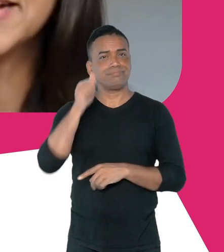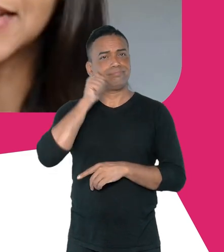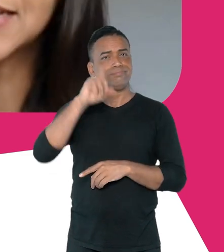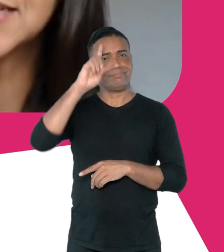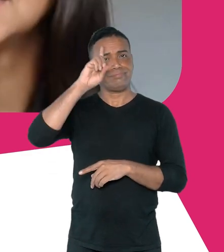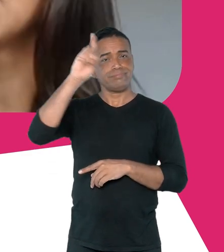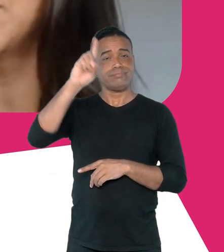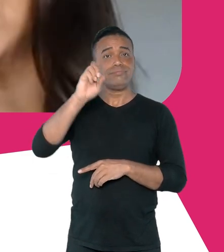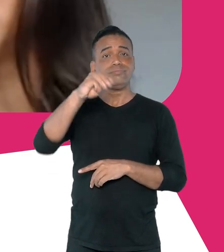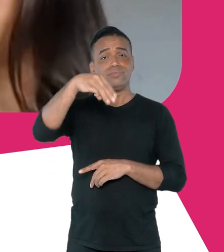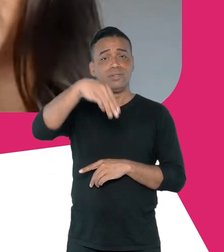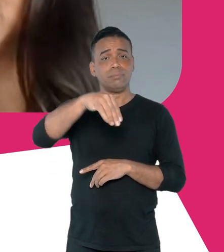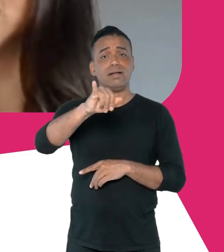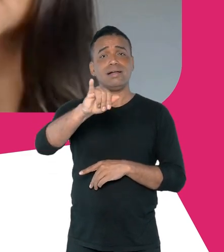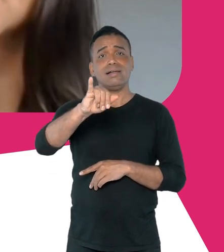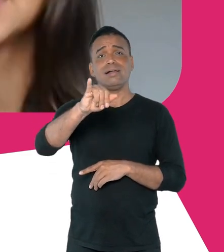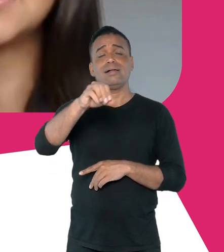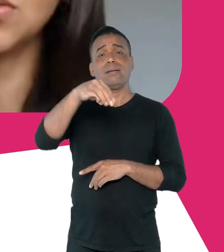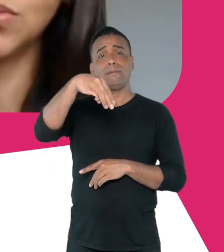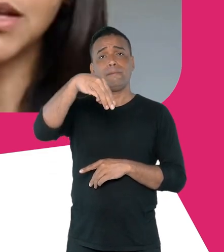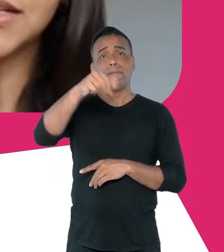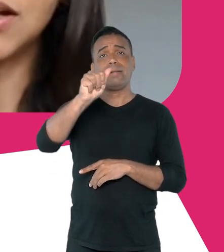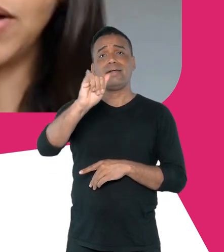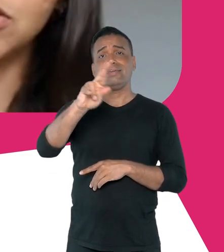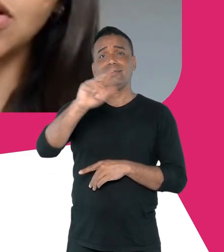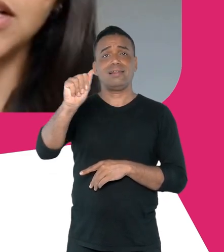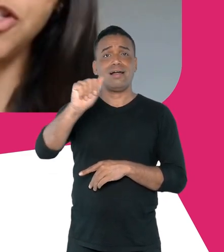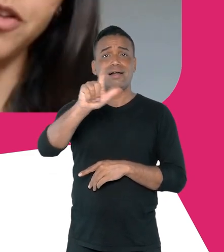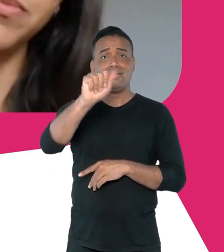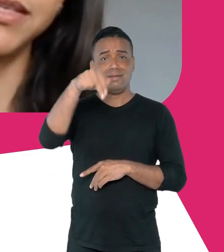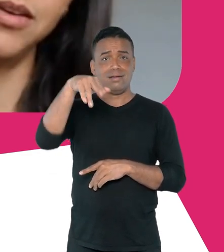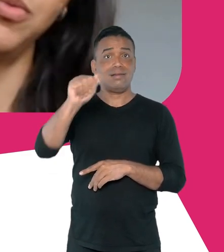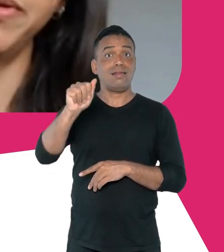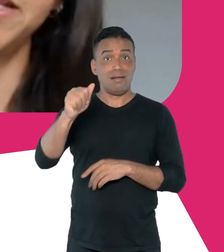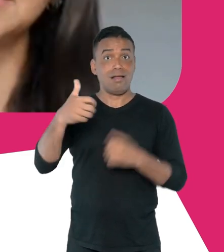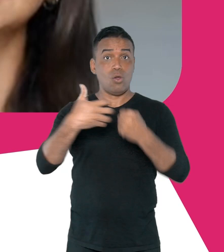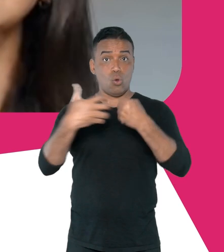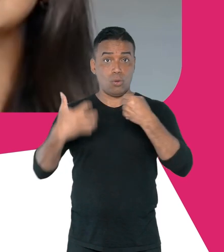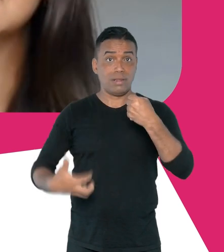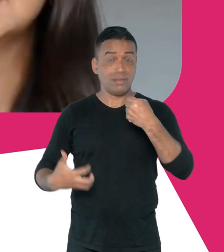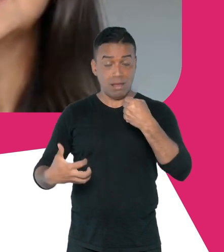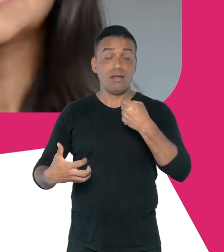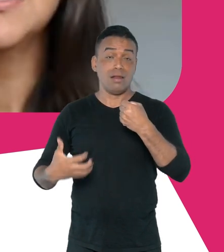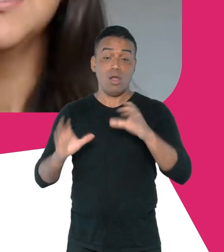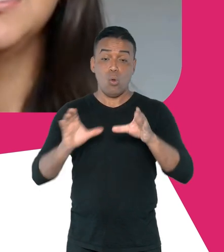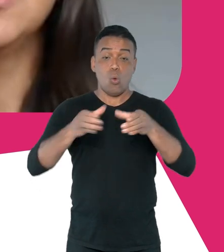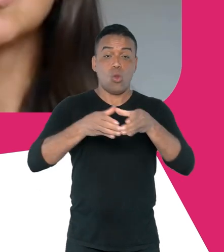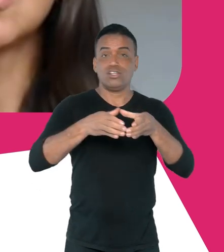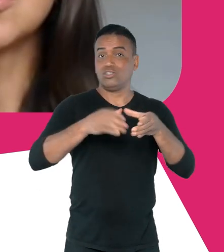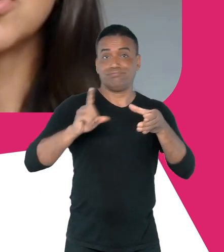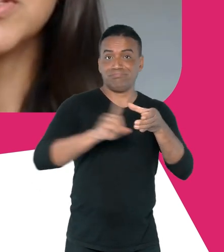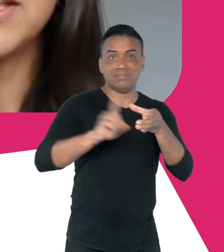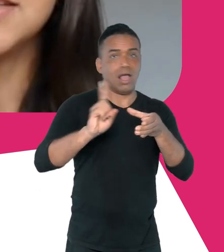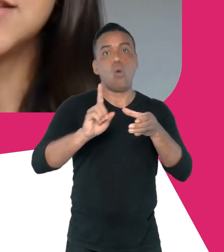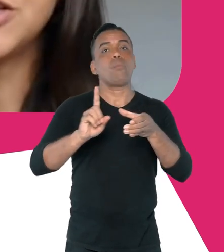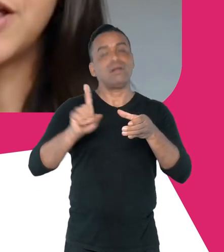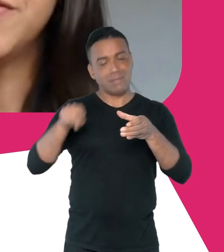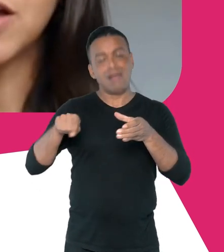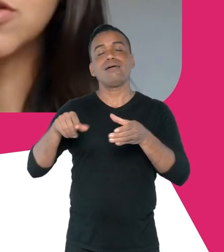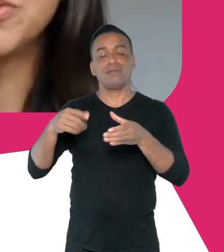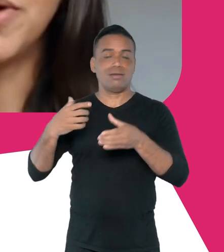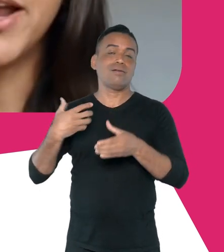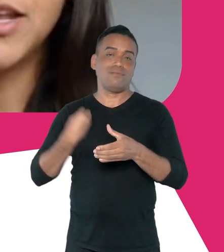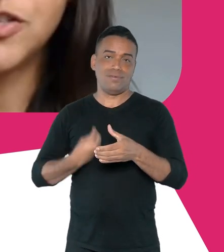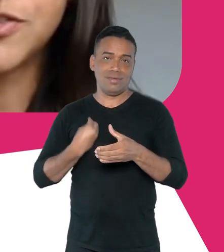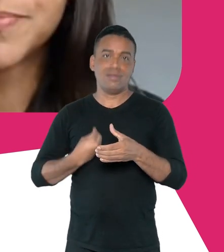é a Maíra Lana, que também é ouropretana. Ela não é do coletivo, mas é ouropretana. e o nosso